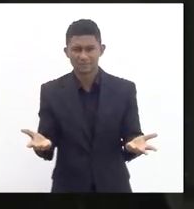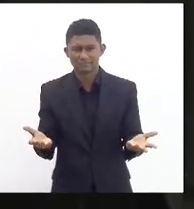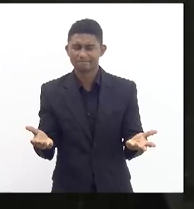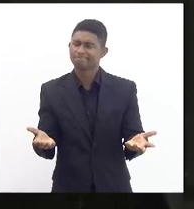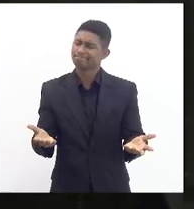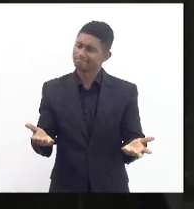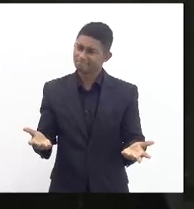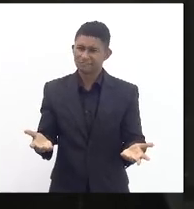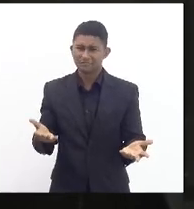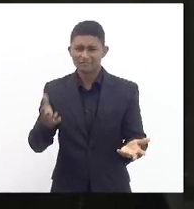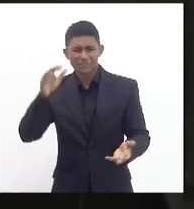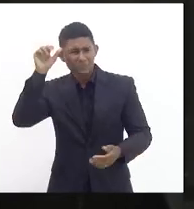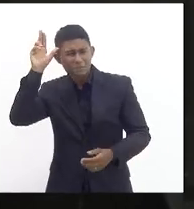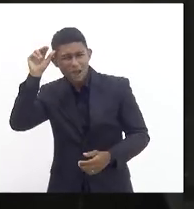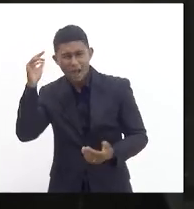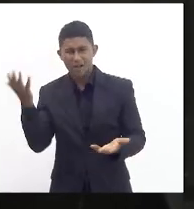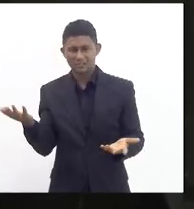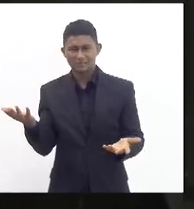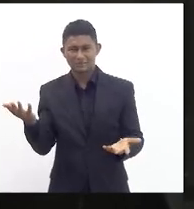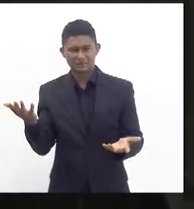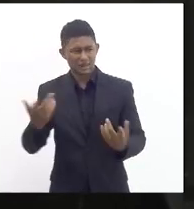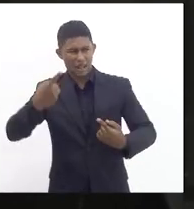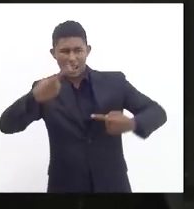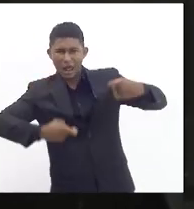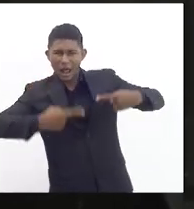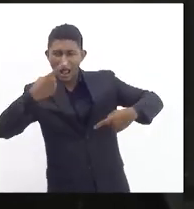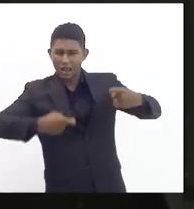que Páscoa e guerra